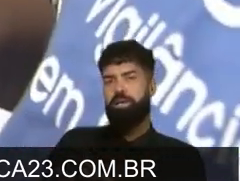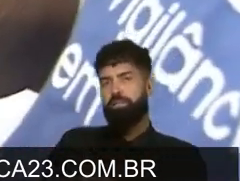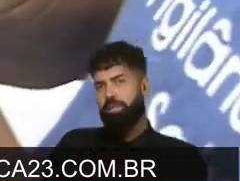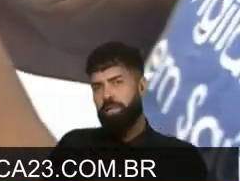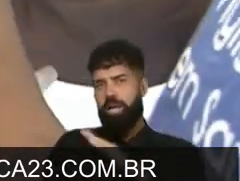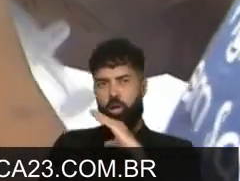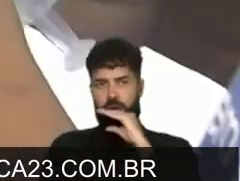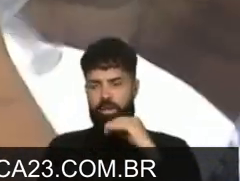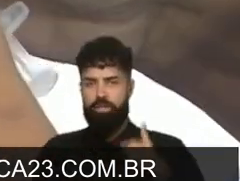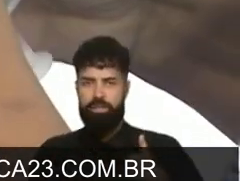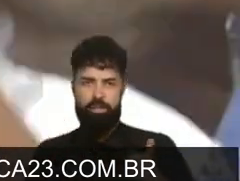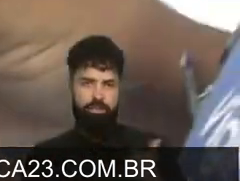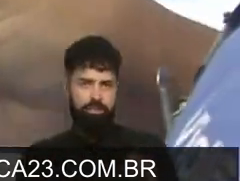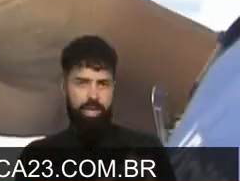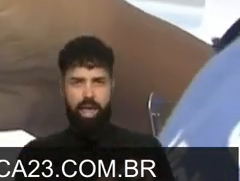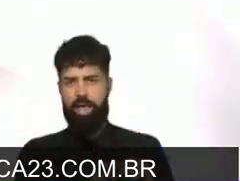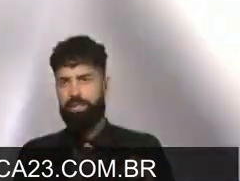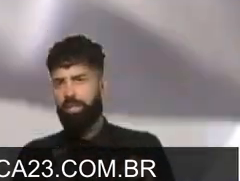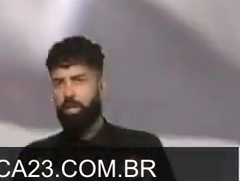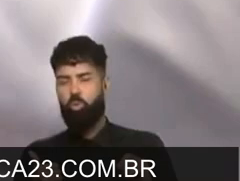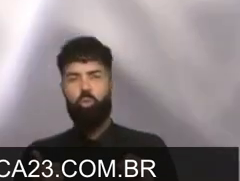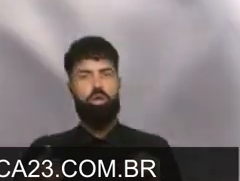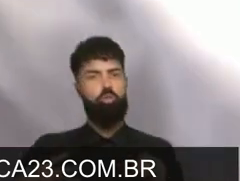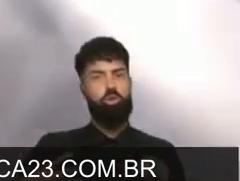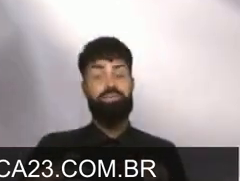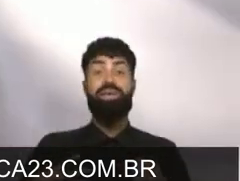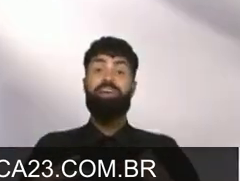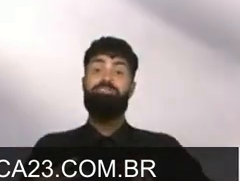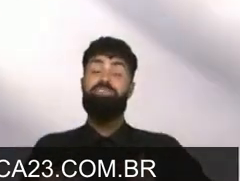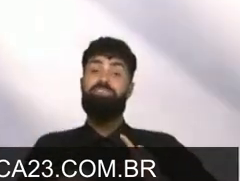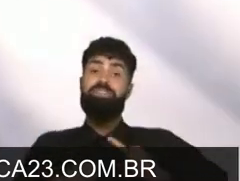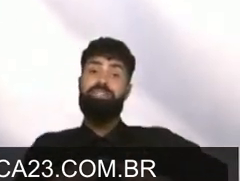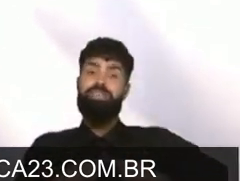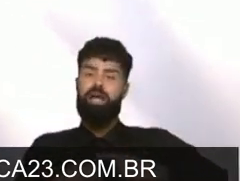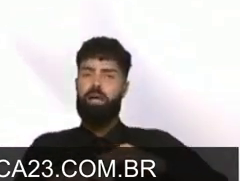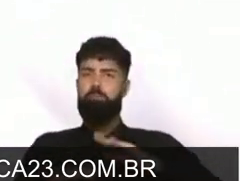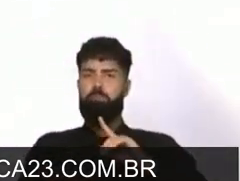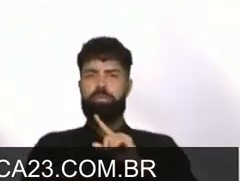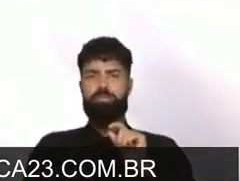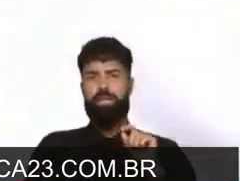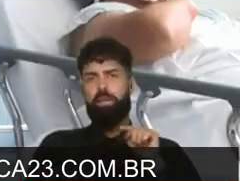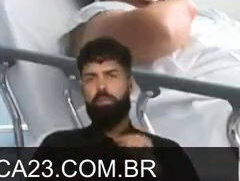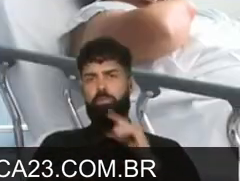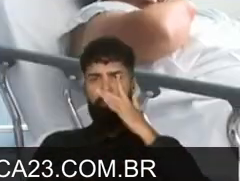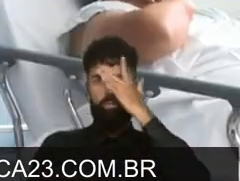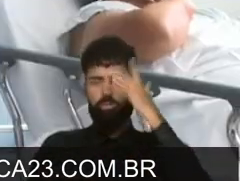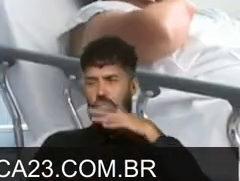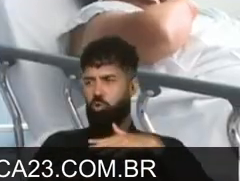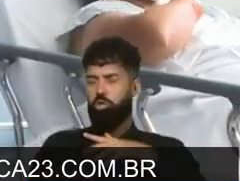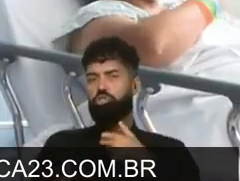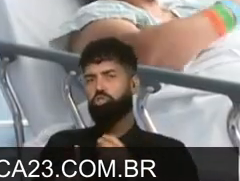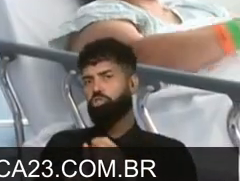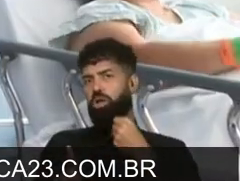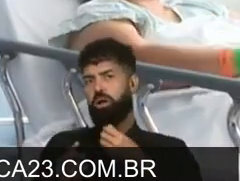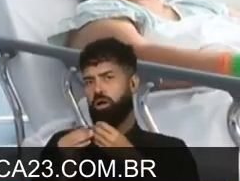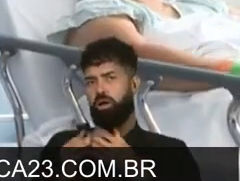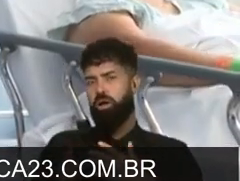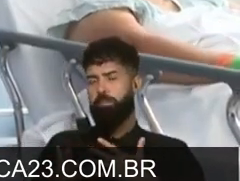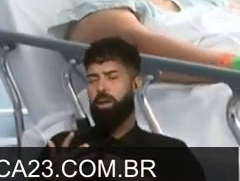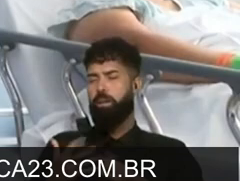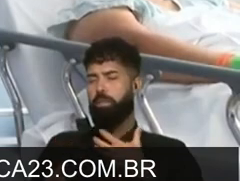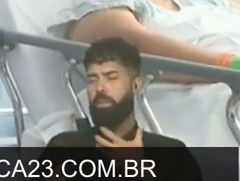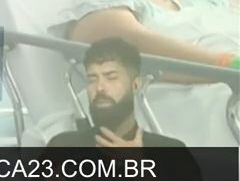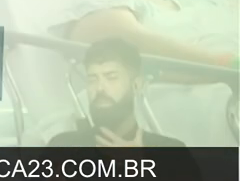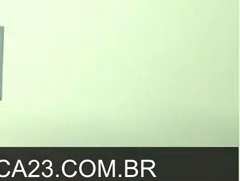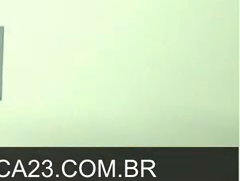e adolescentes entre 10 e 14 anos que vivem em cidades com mais de 100 mil habitantes impactadas pela alta transmissão de